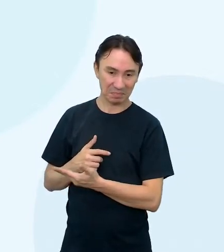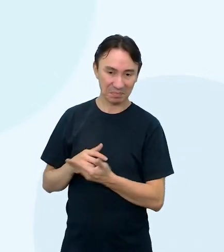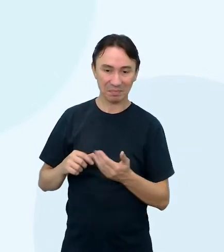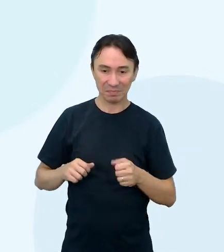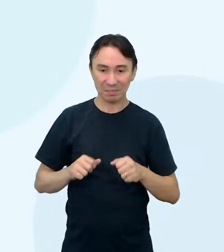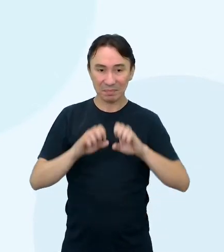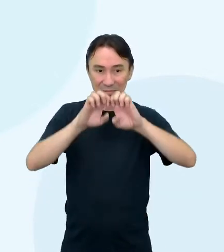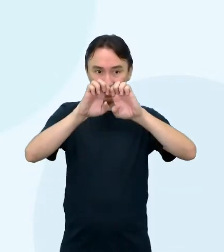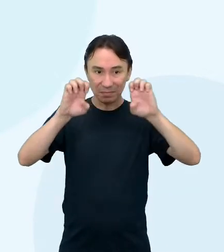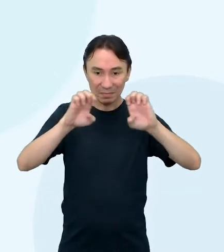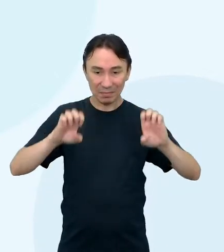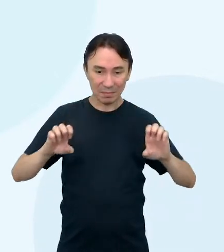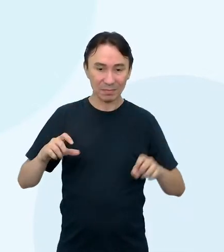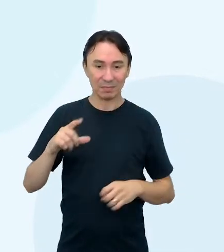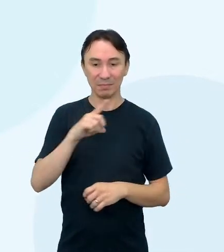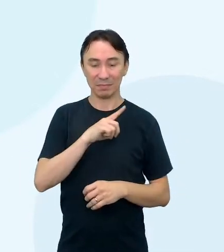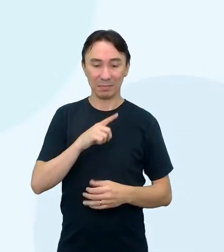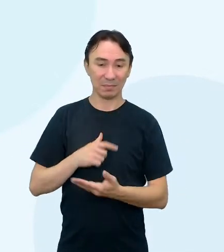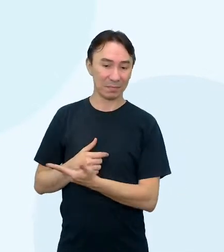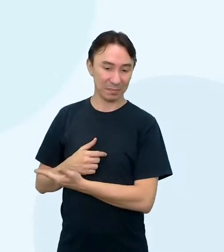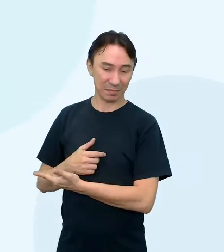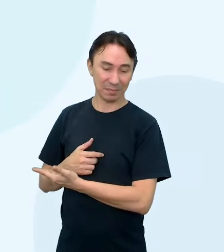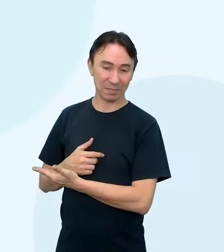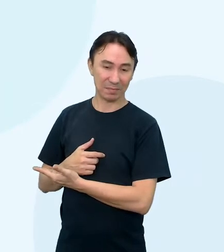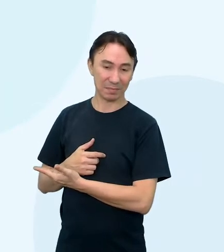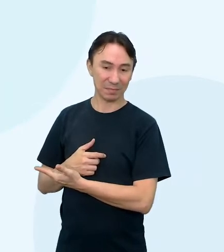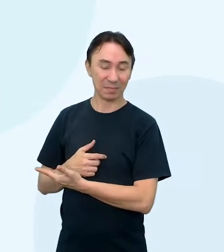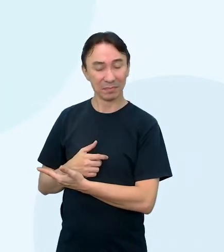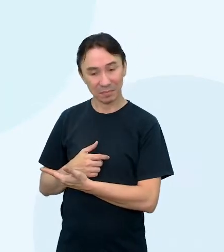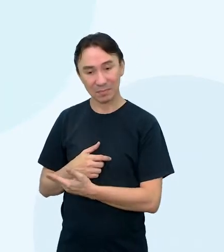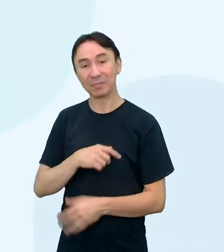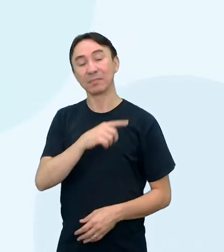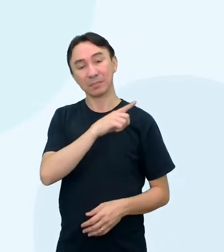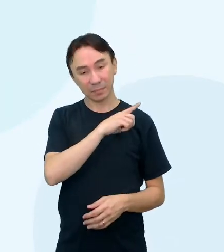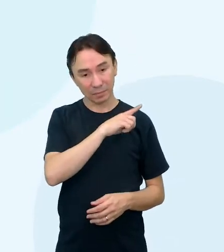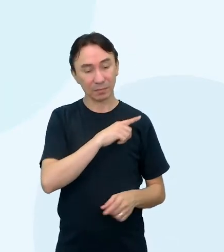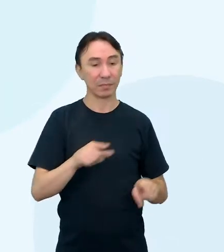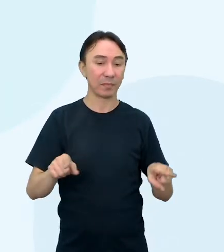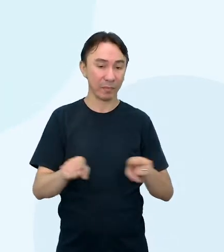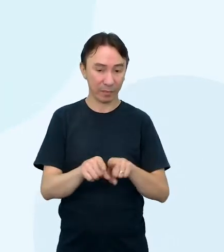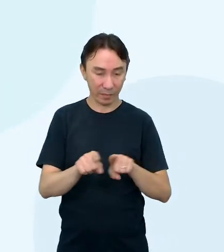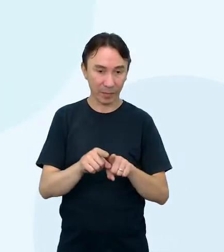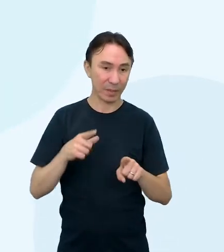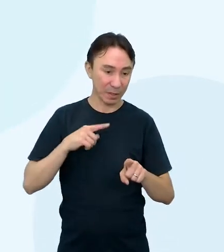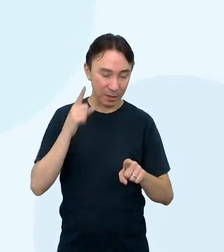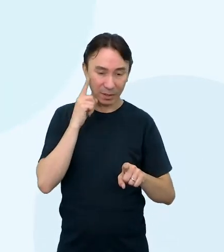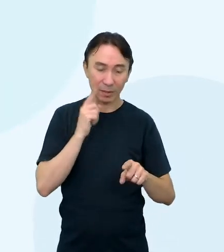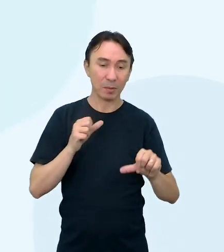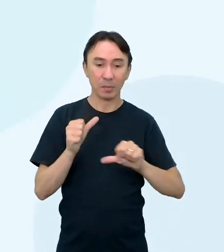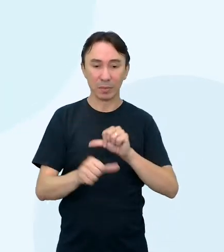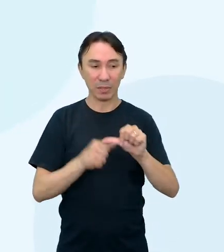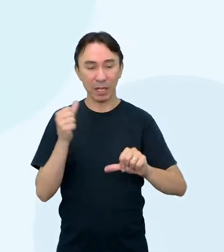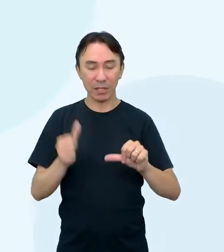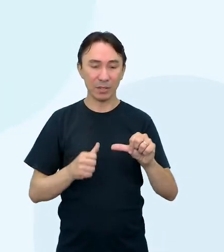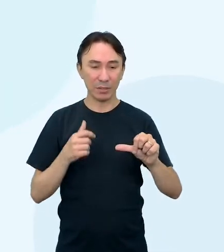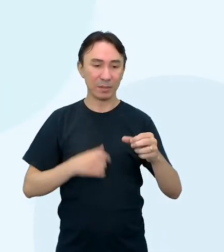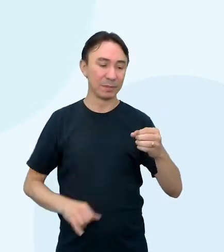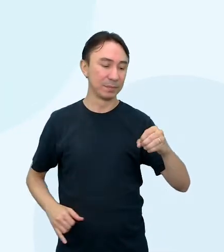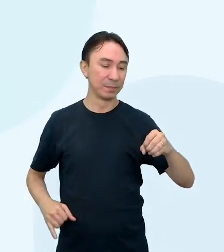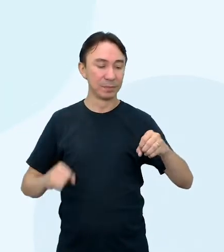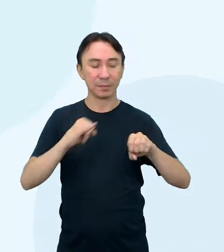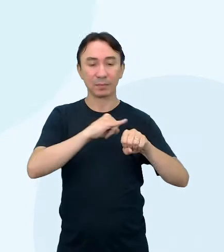um formato tetraédrico e tem carga, né? Porque aí vai se tornar um ânion com